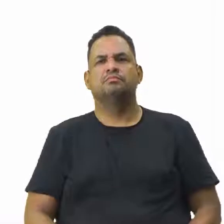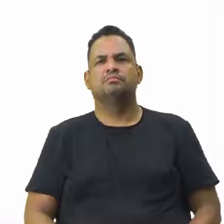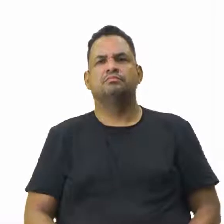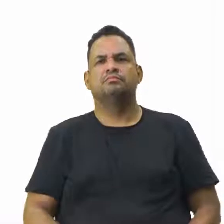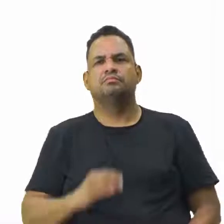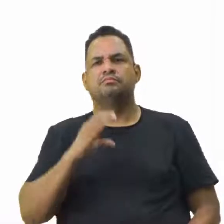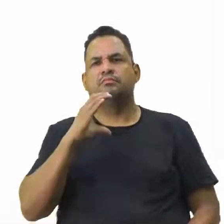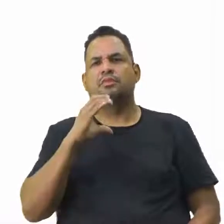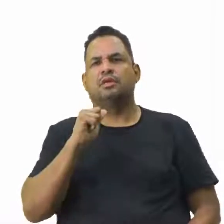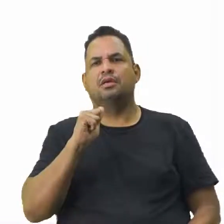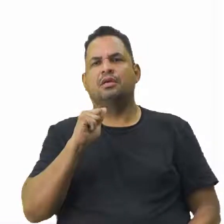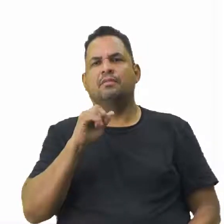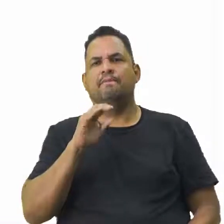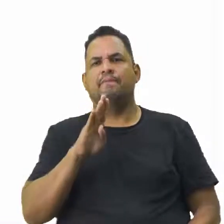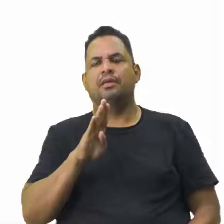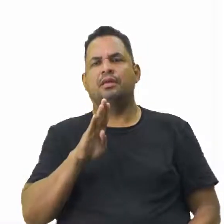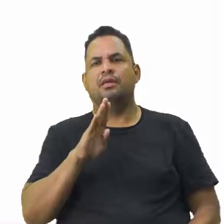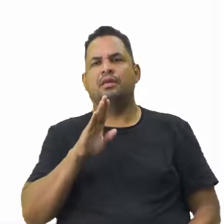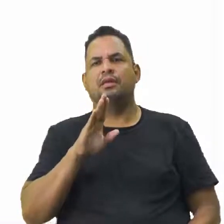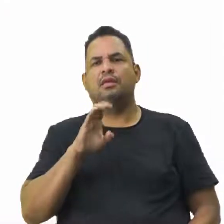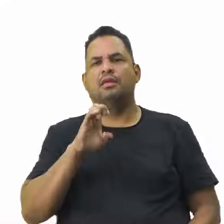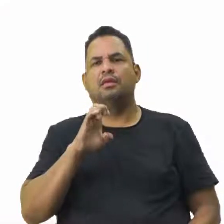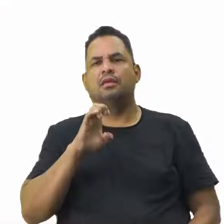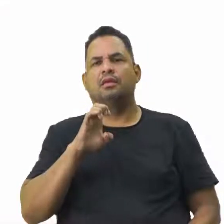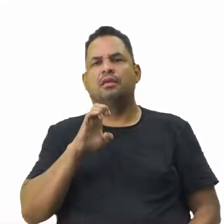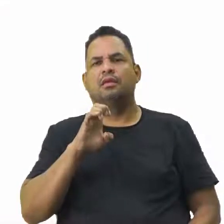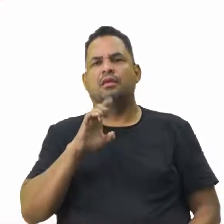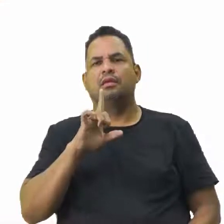Cabedelo, na Paraíba.